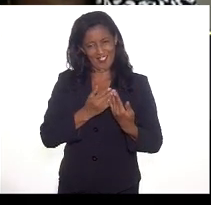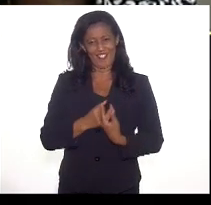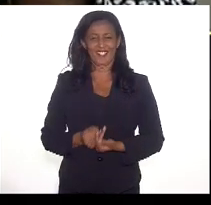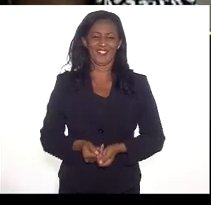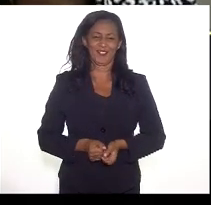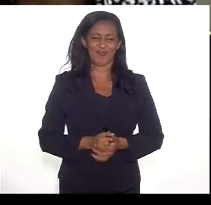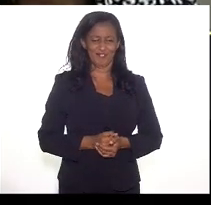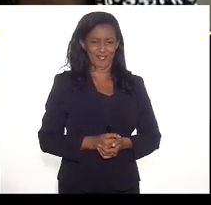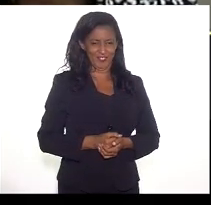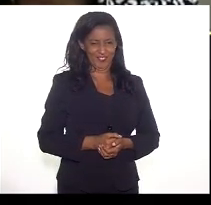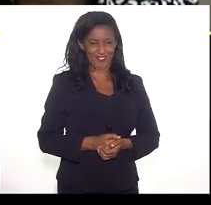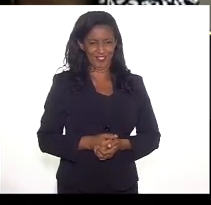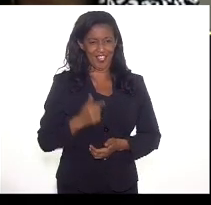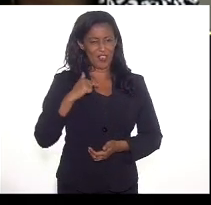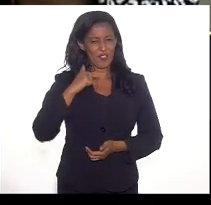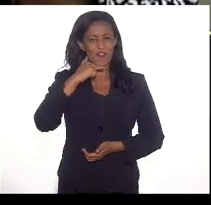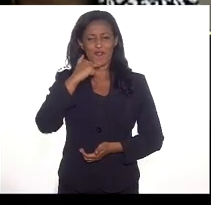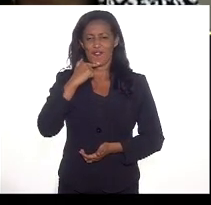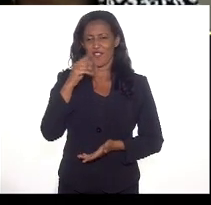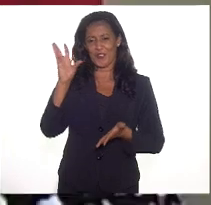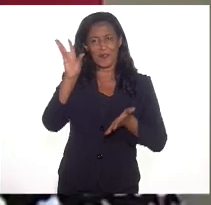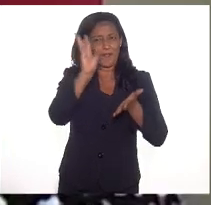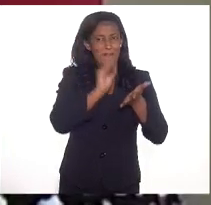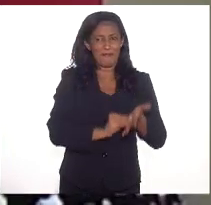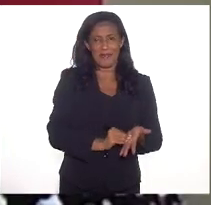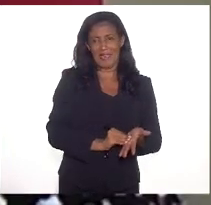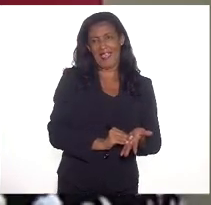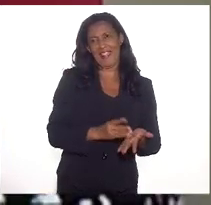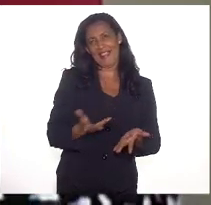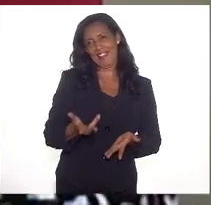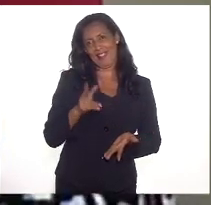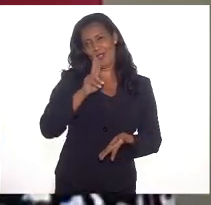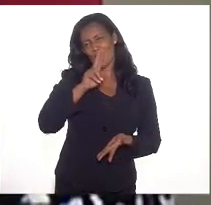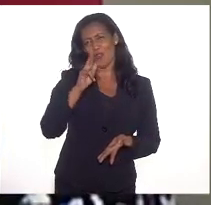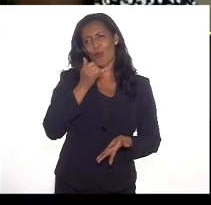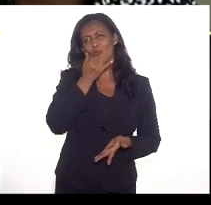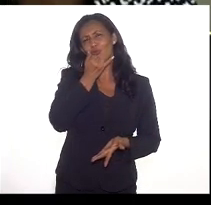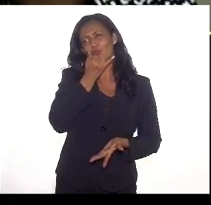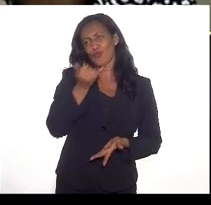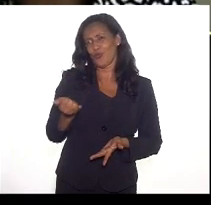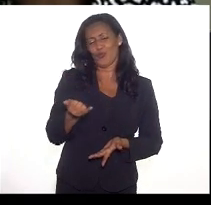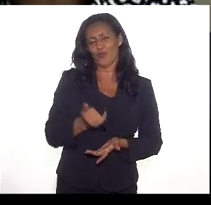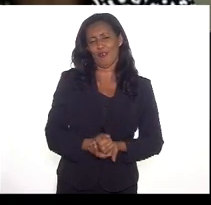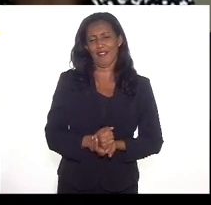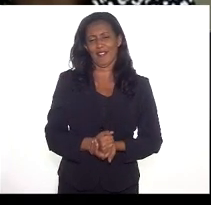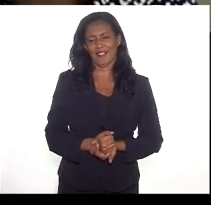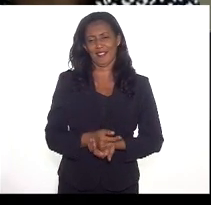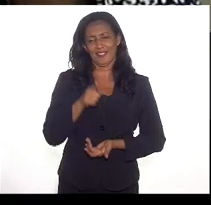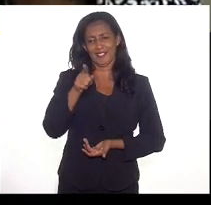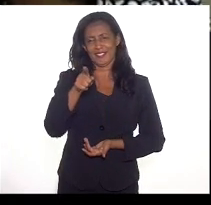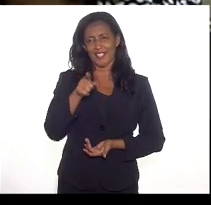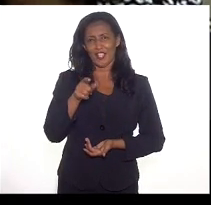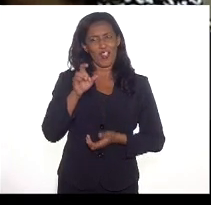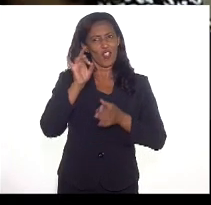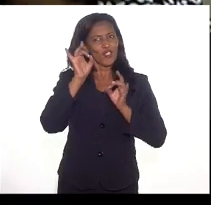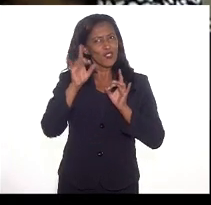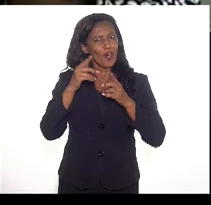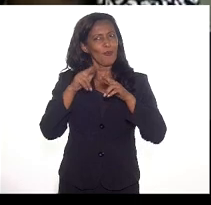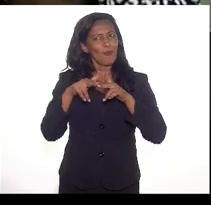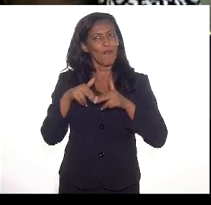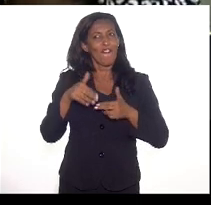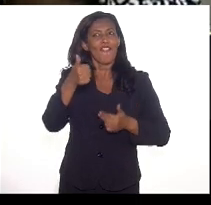indaguei aqui, que eu não consegui anotar quando o presidente em exercício falou. Mil desculpas, Vossa Excelência. Só por causa